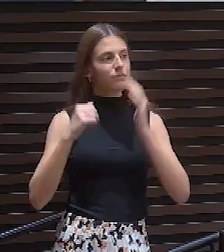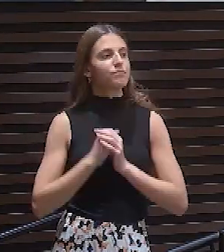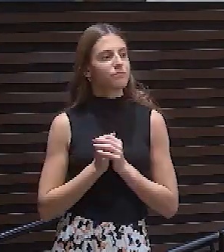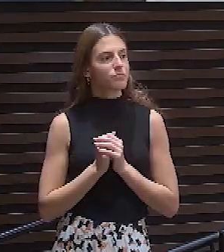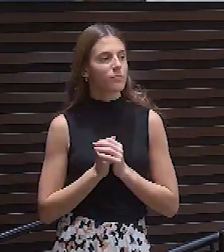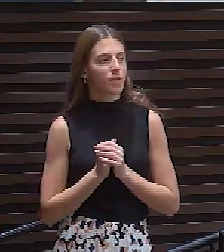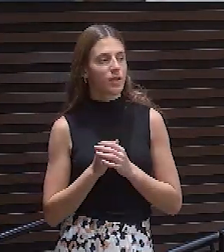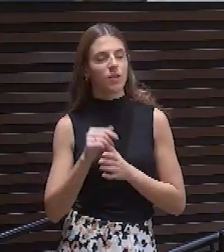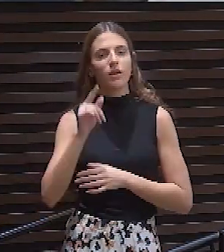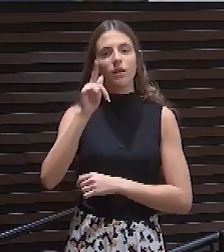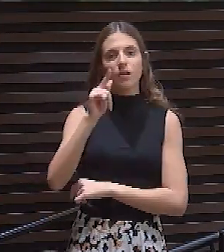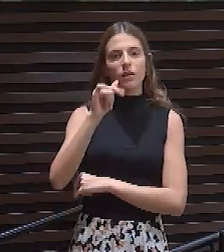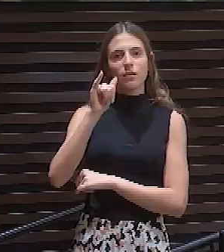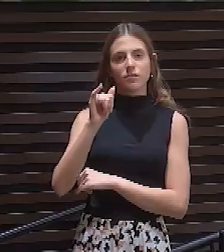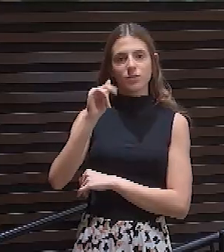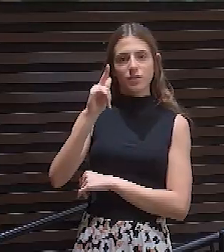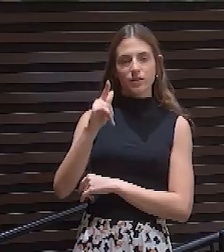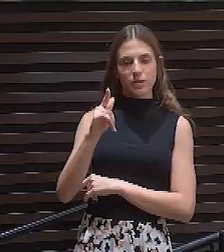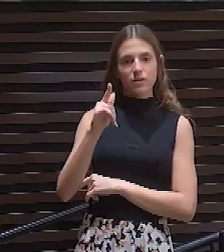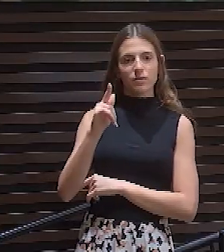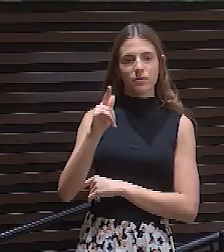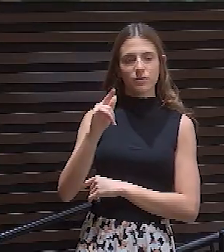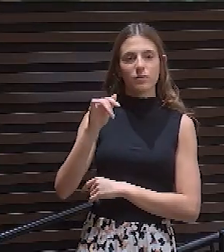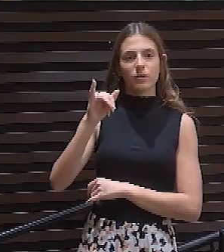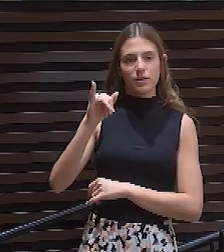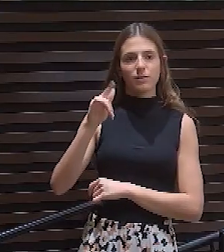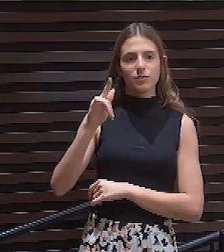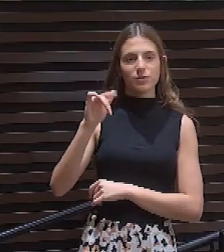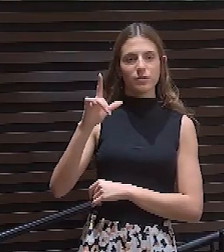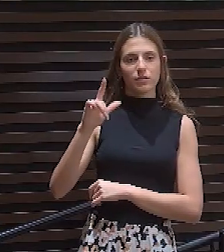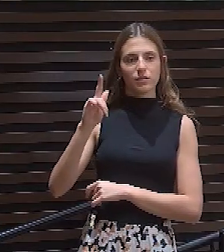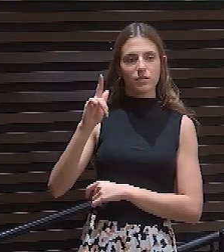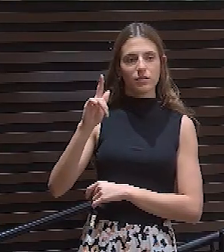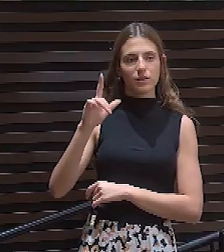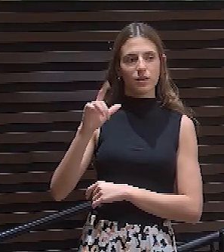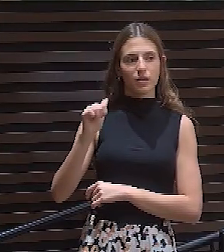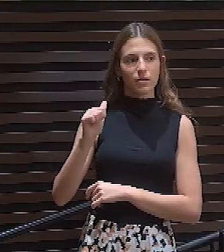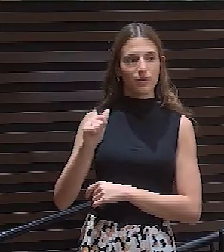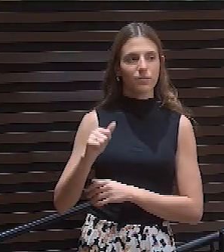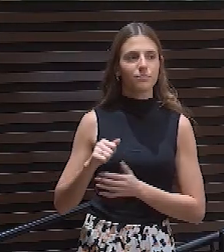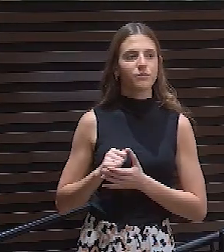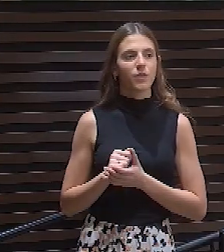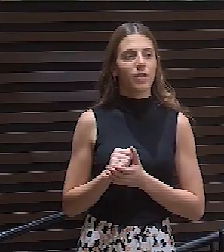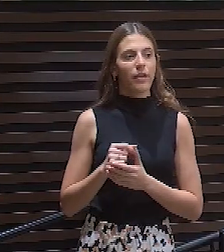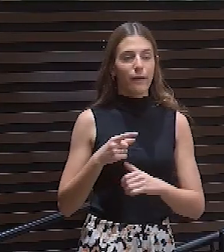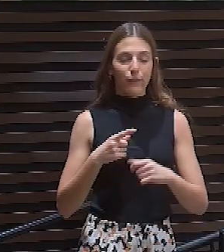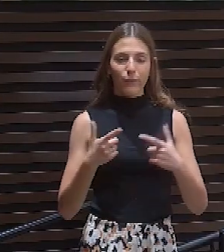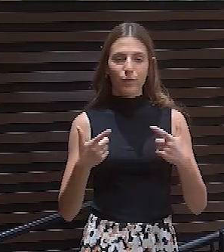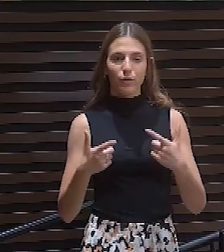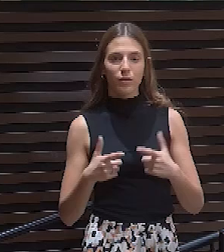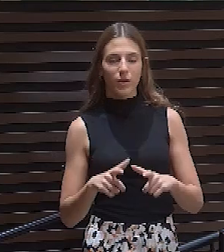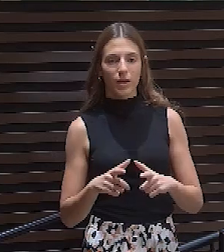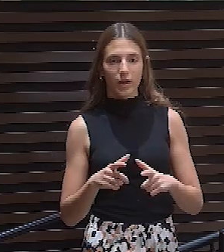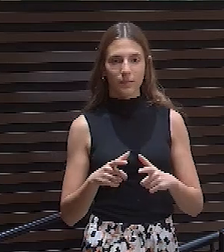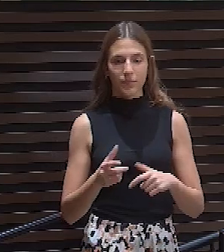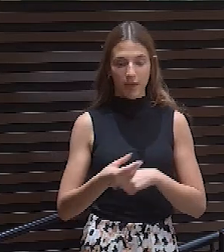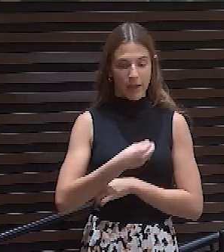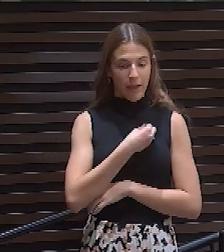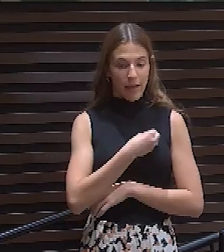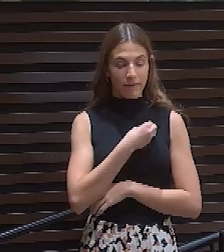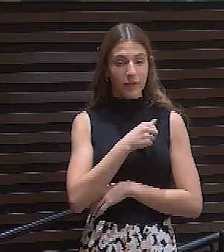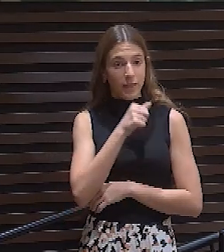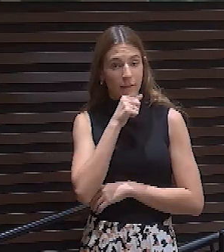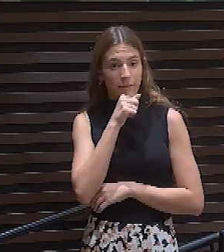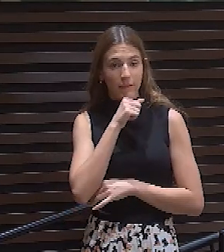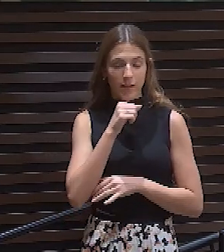Gilgal é o lugar onde o velho homem é deixado para trás e o novo homem inicia